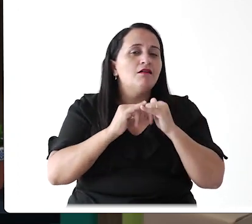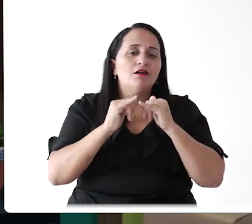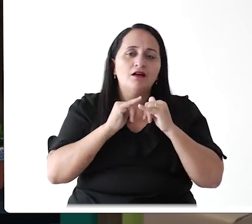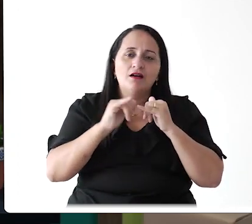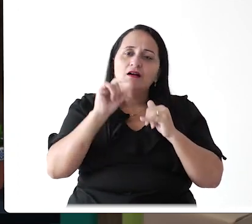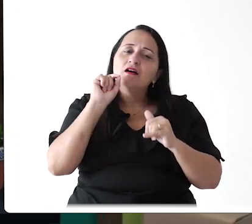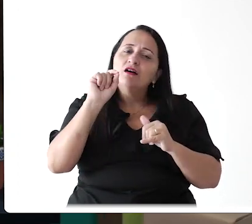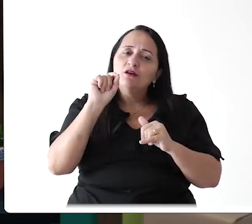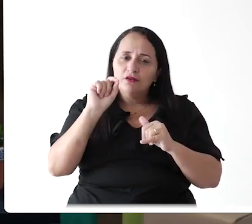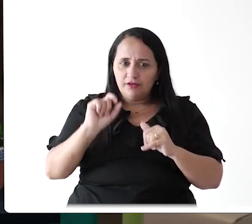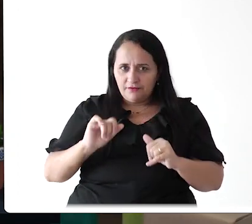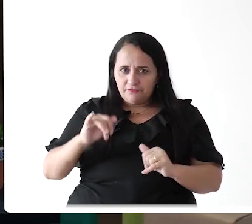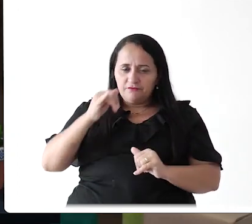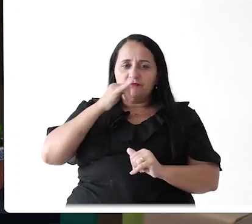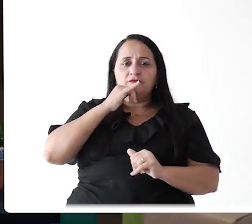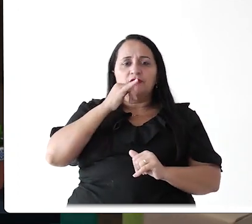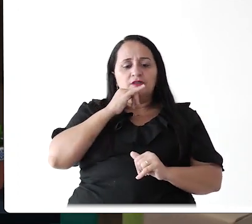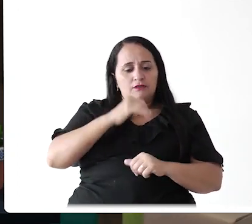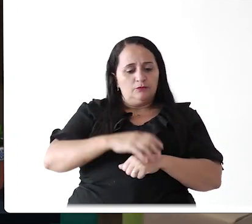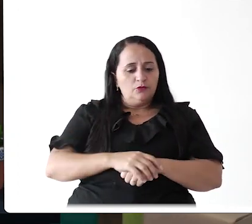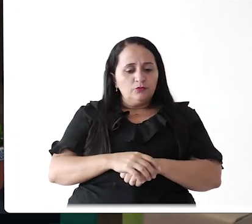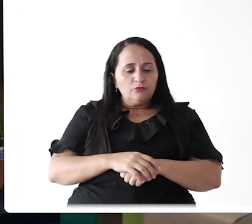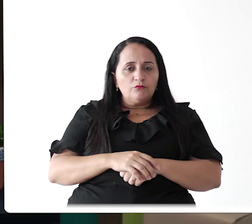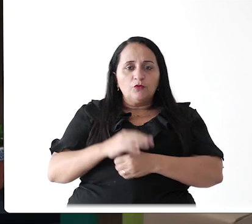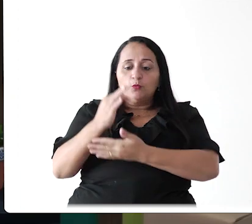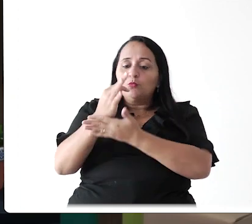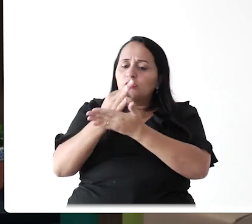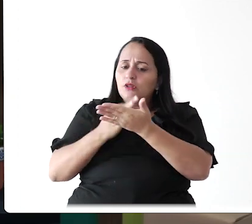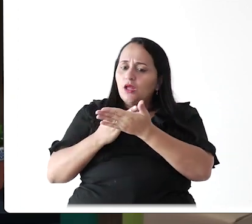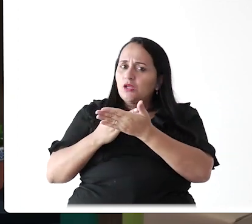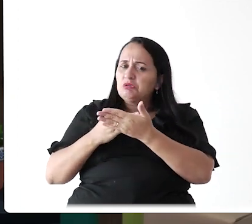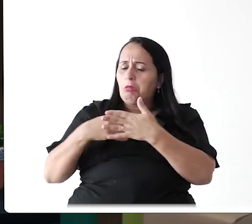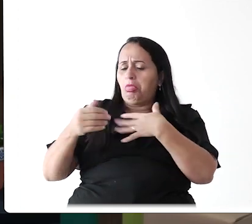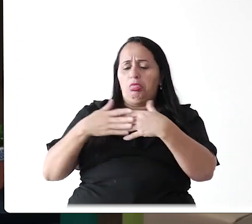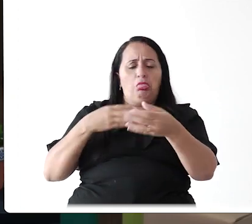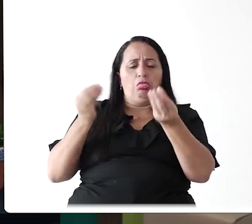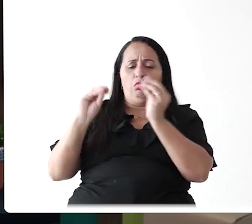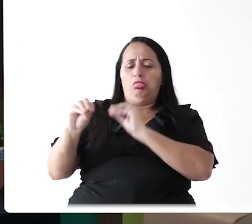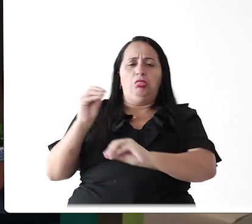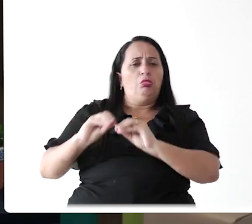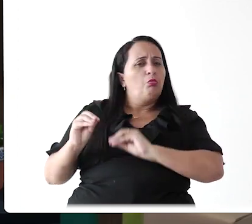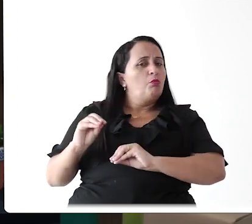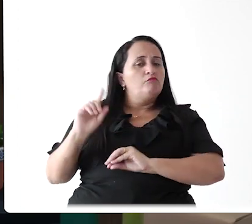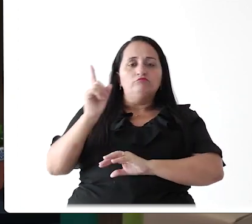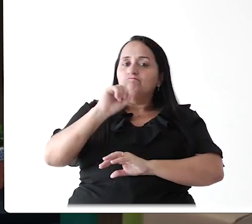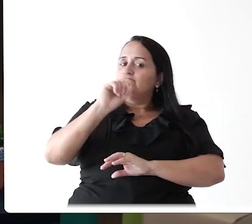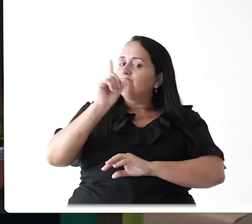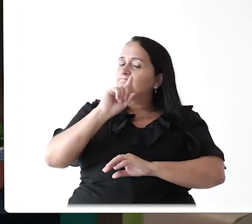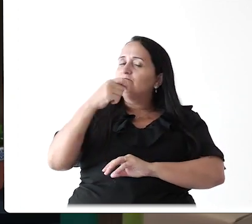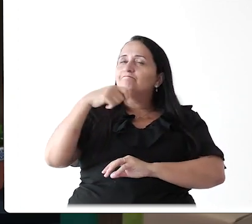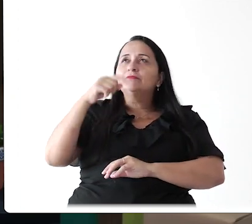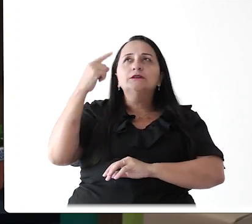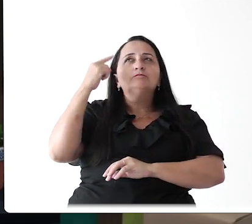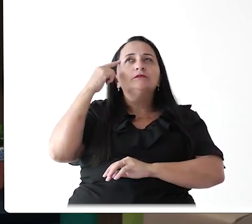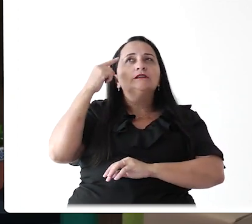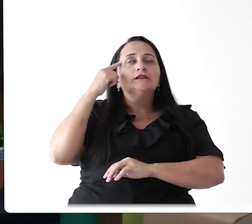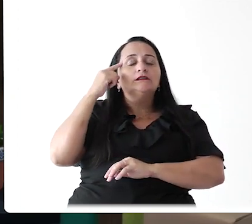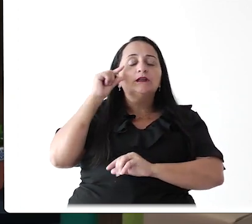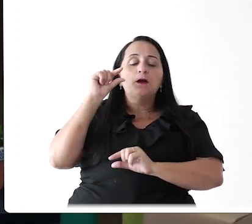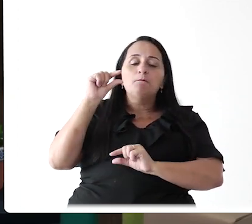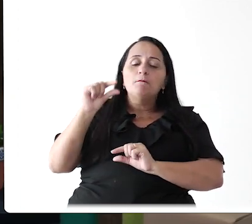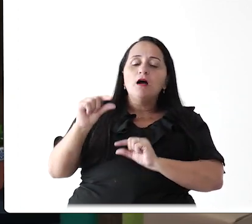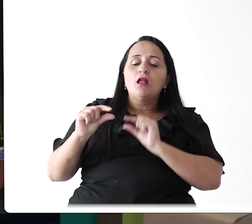gente não coloca o tijolo para, né, levantar um muro de qualquer jeito. Precisa o pedreiro ter